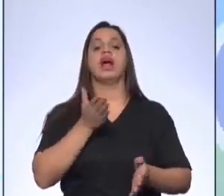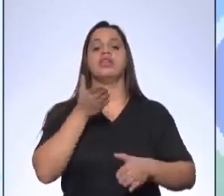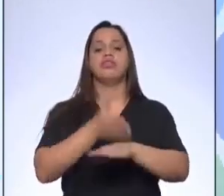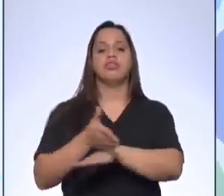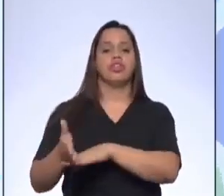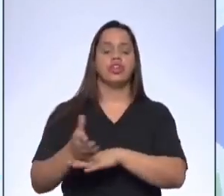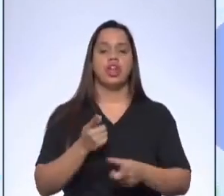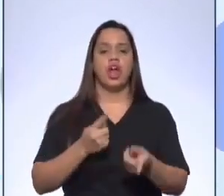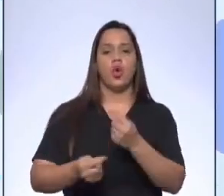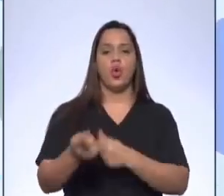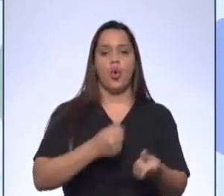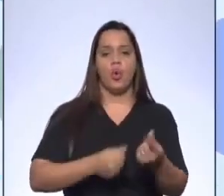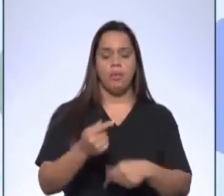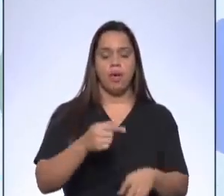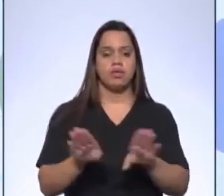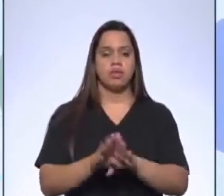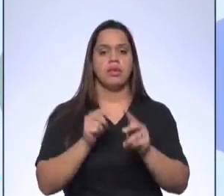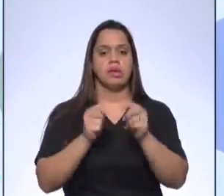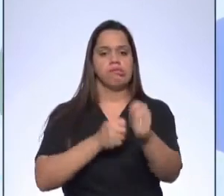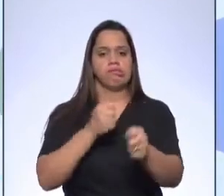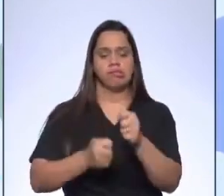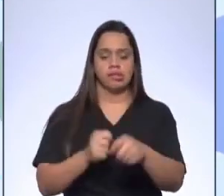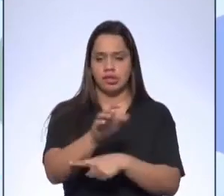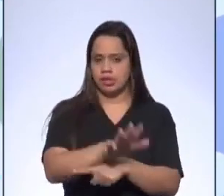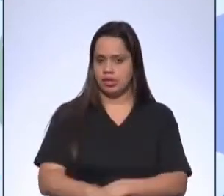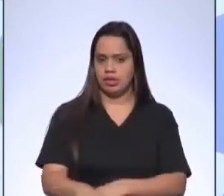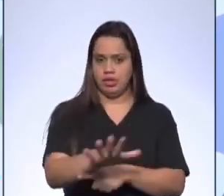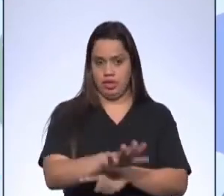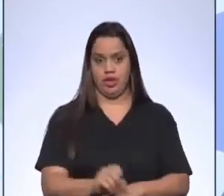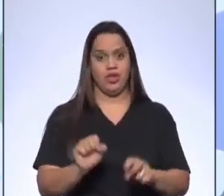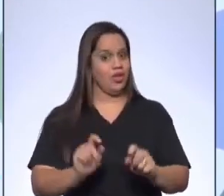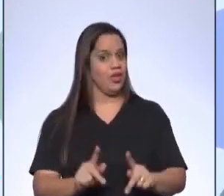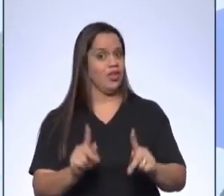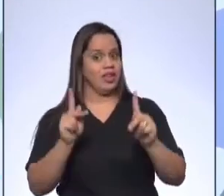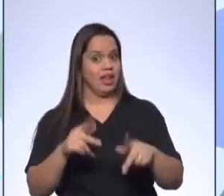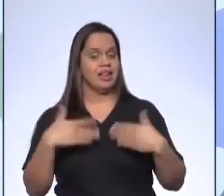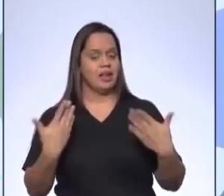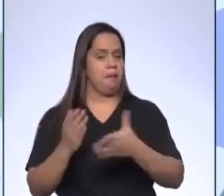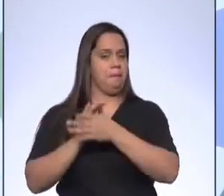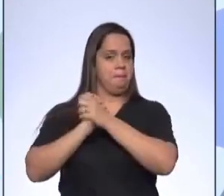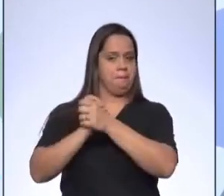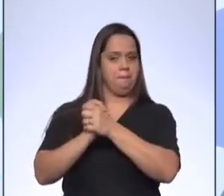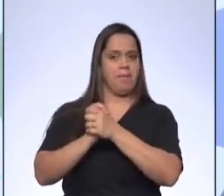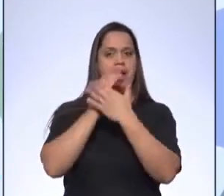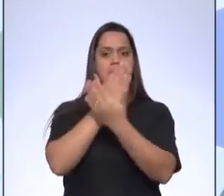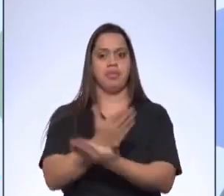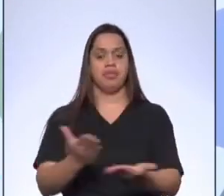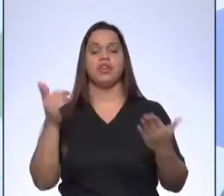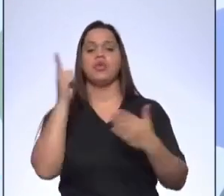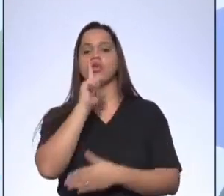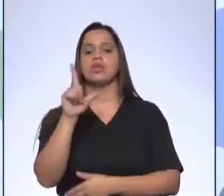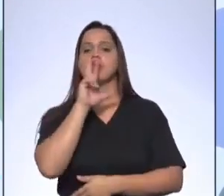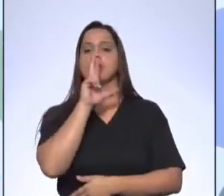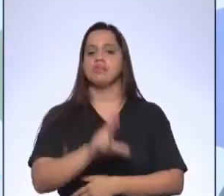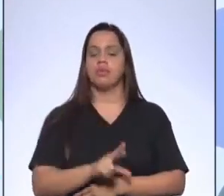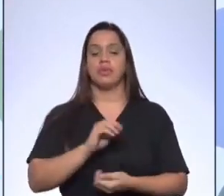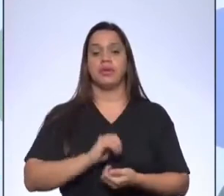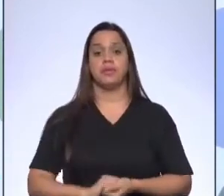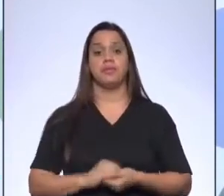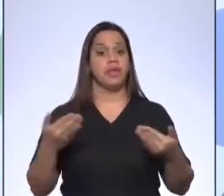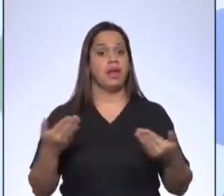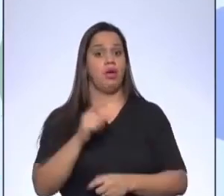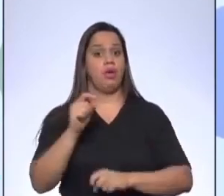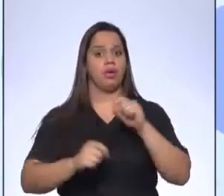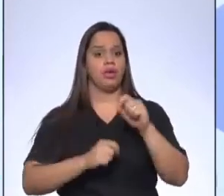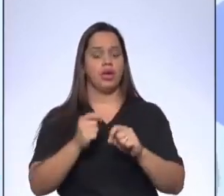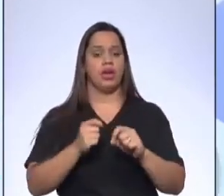o controle dos territórios, ok? Muito bem, parabéns para quem conseguiu responder. E agora nós